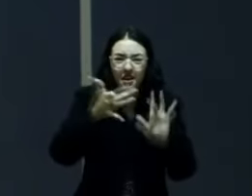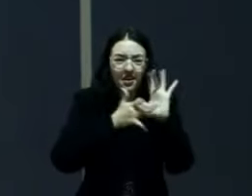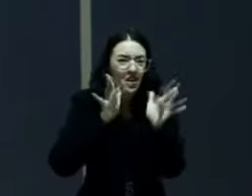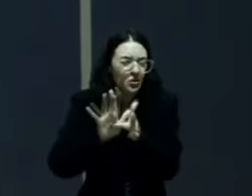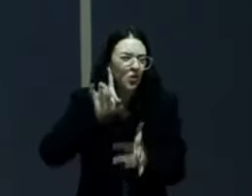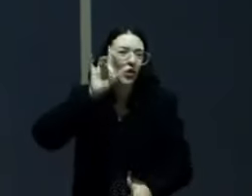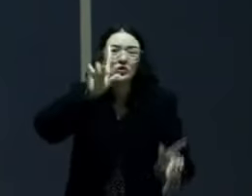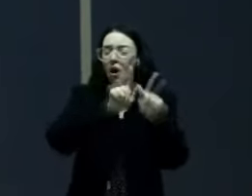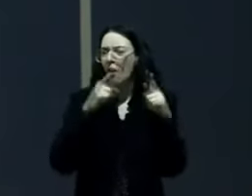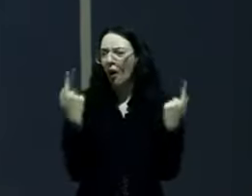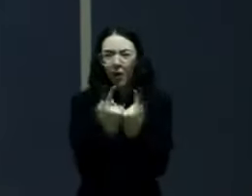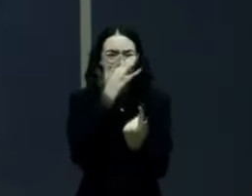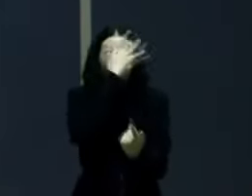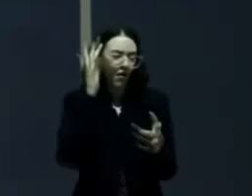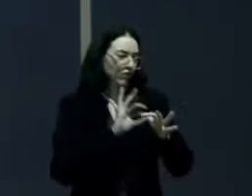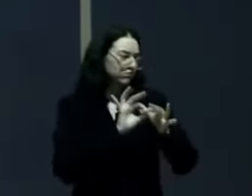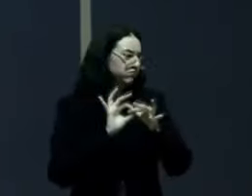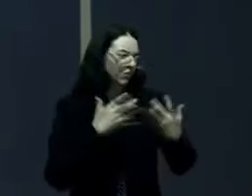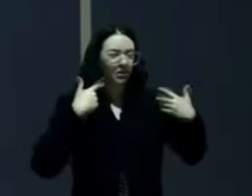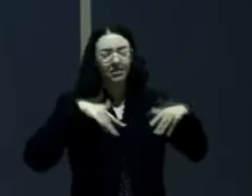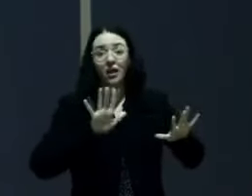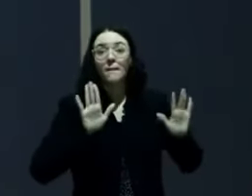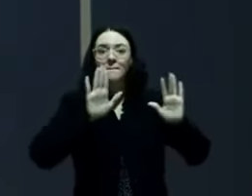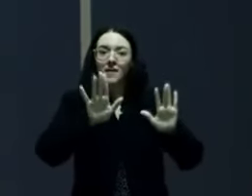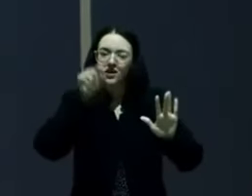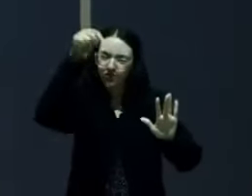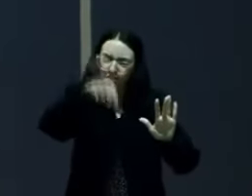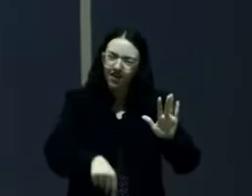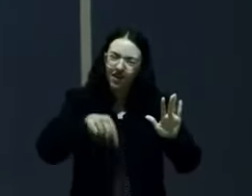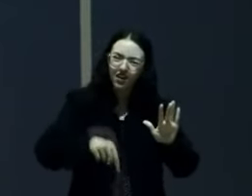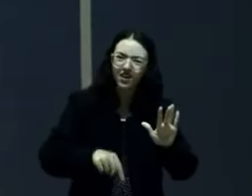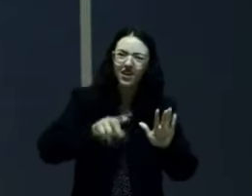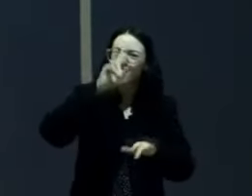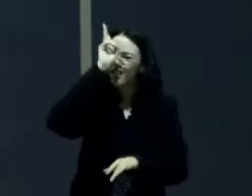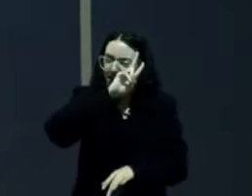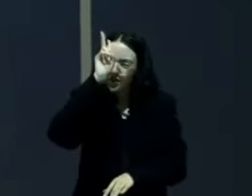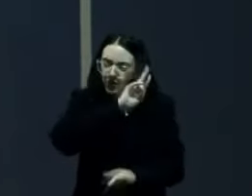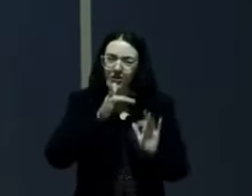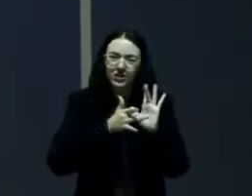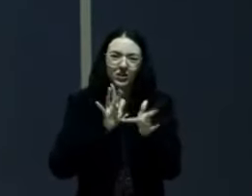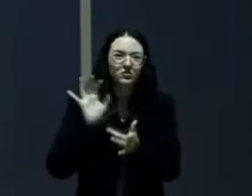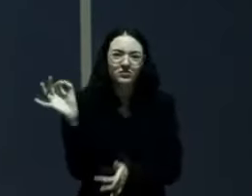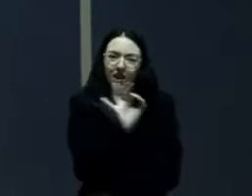coisa. Mas se você está aqui e não lembrou de Jesus, você não está na ceia.